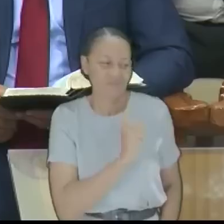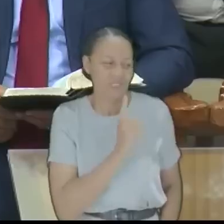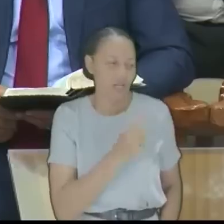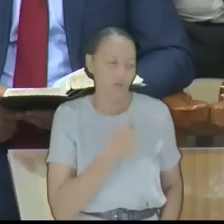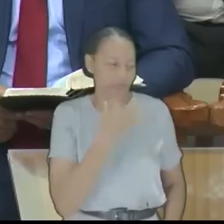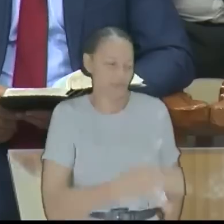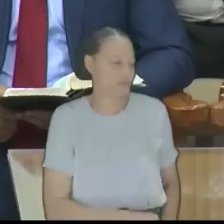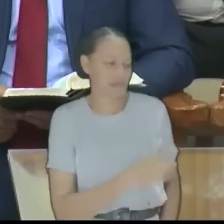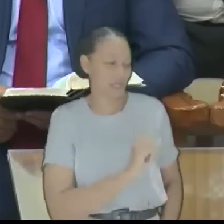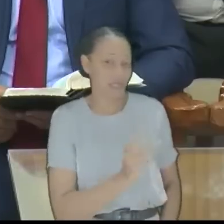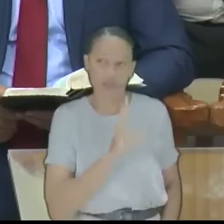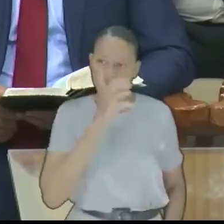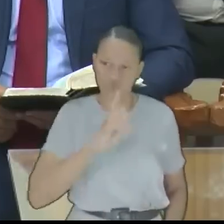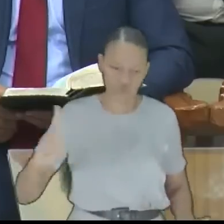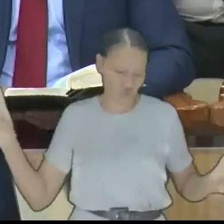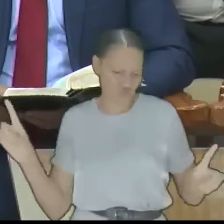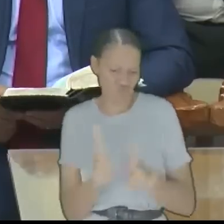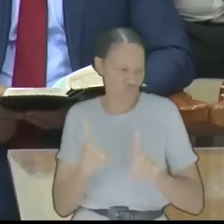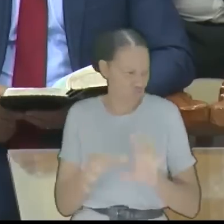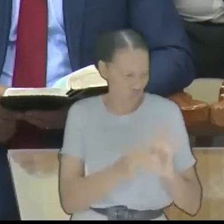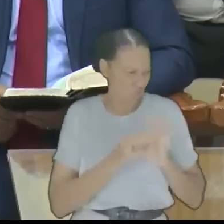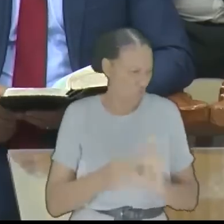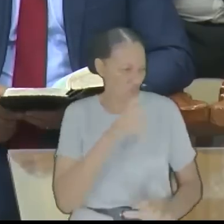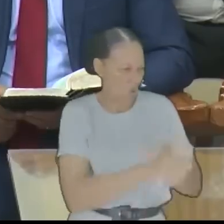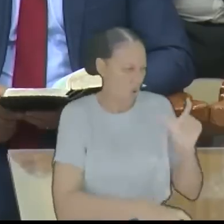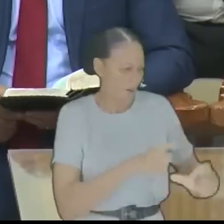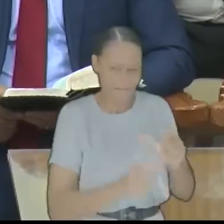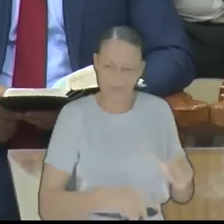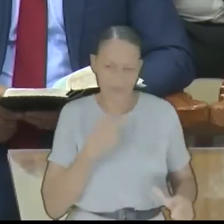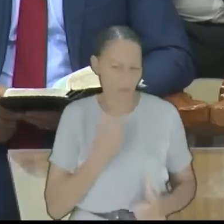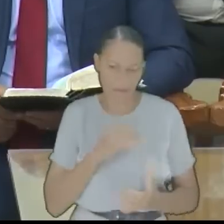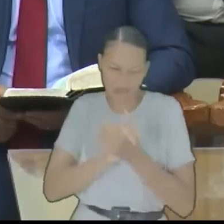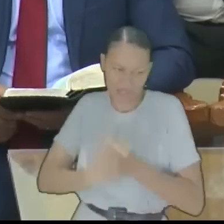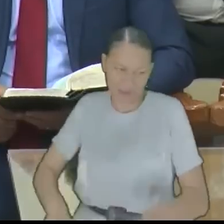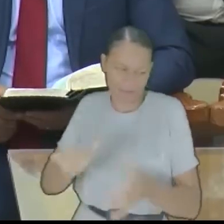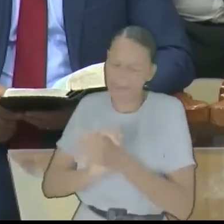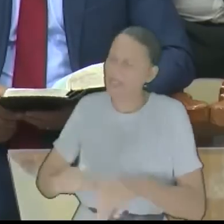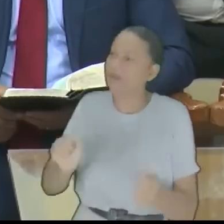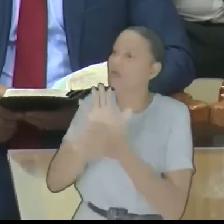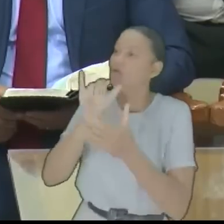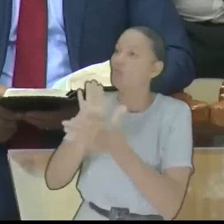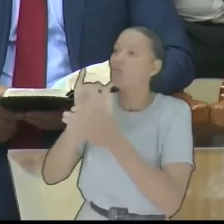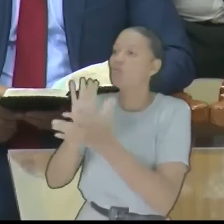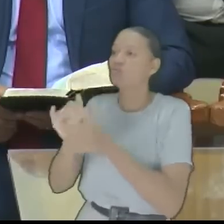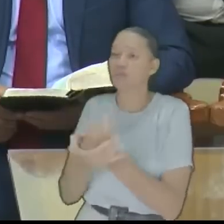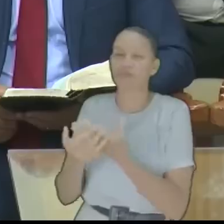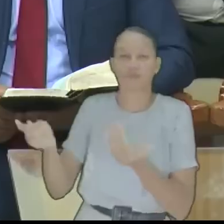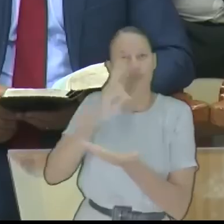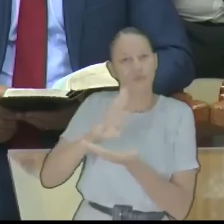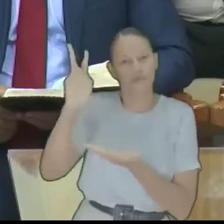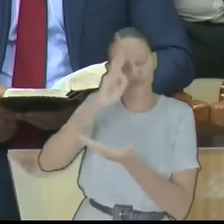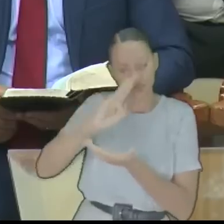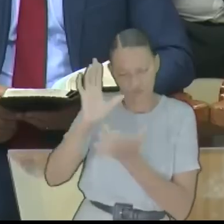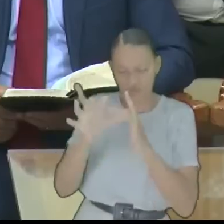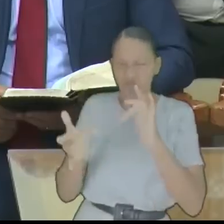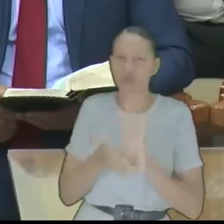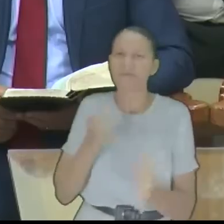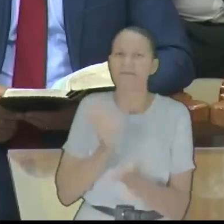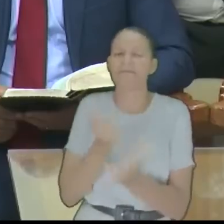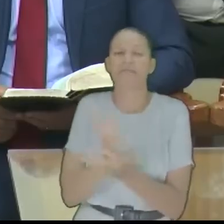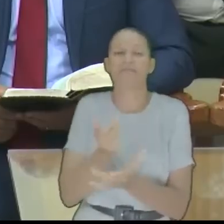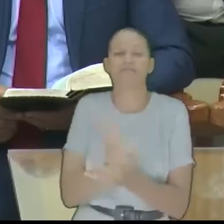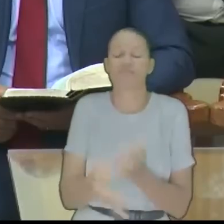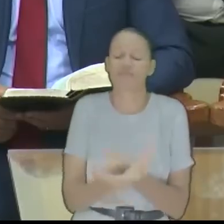lícito. O que Deus ajuntou, o homem não separe. Louvado seja o nome do Senhor para